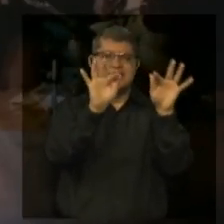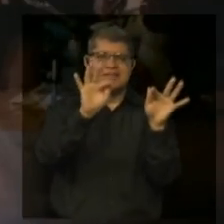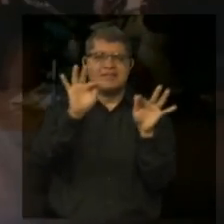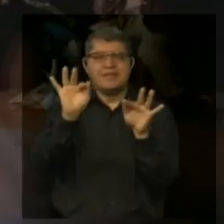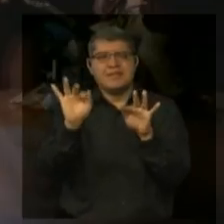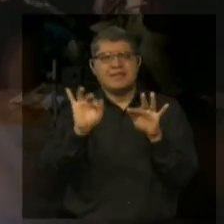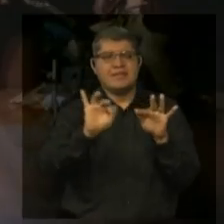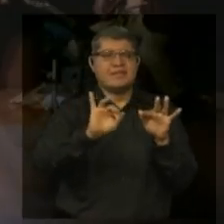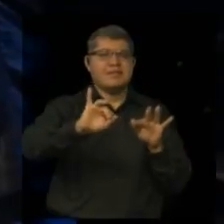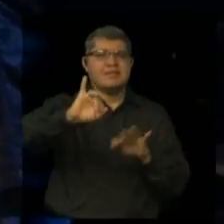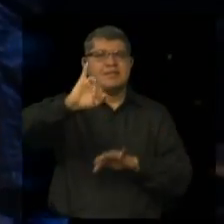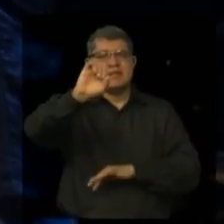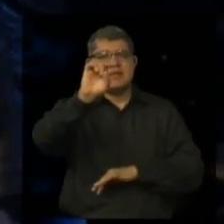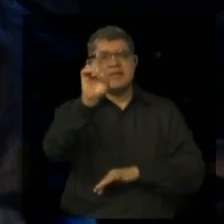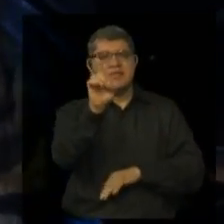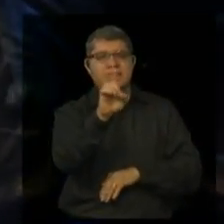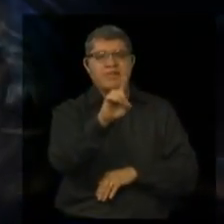de ser.